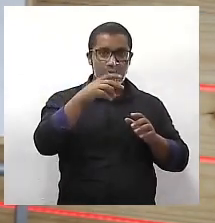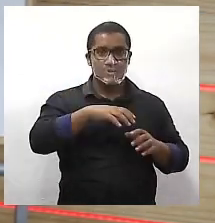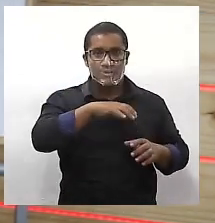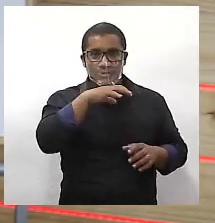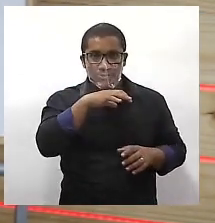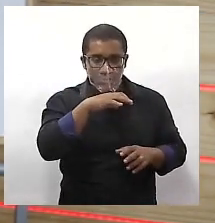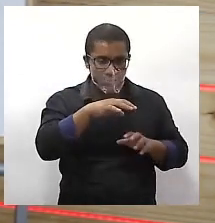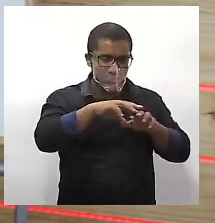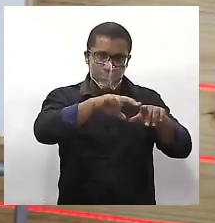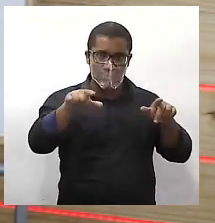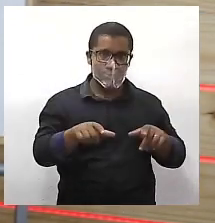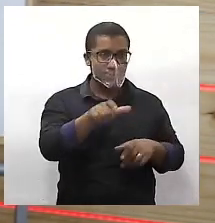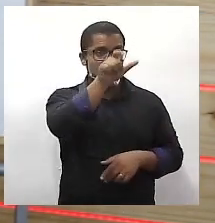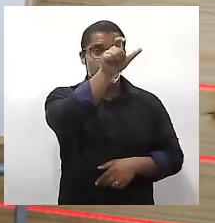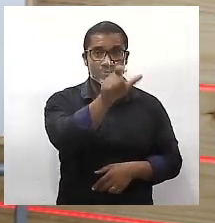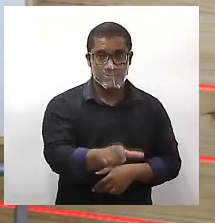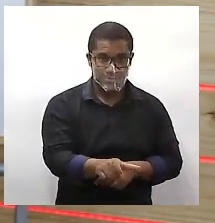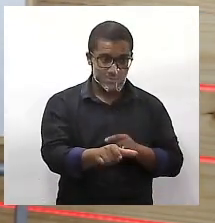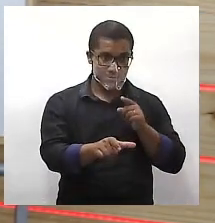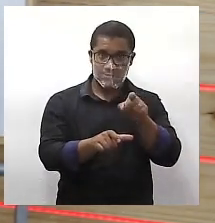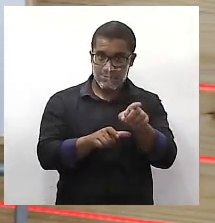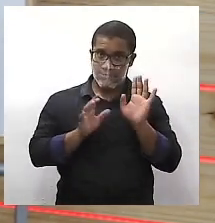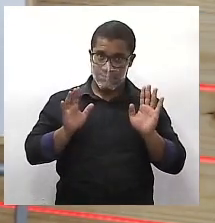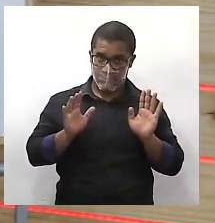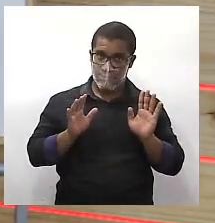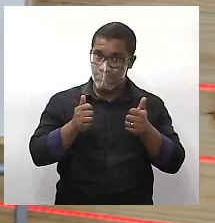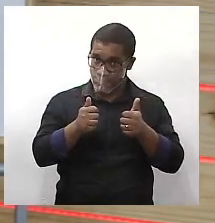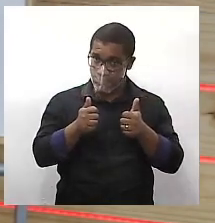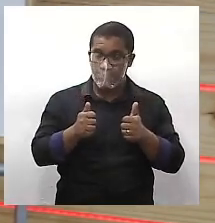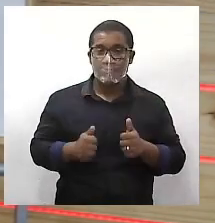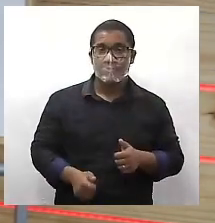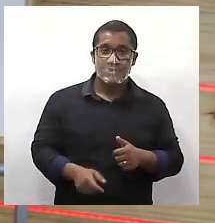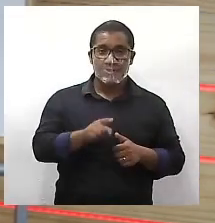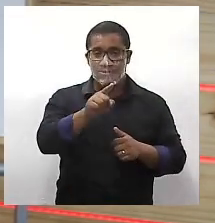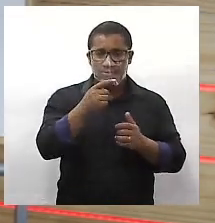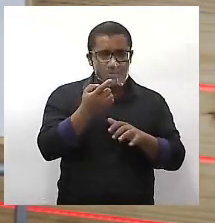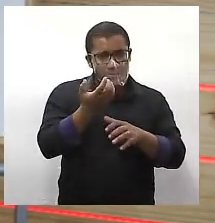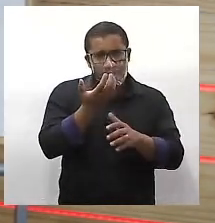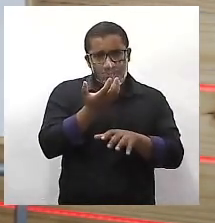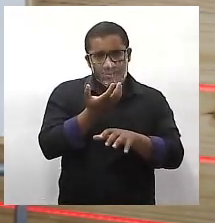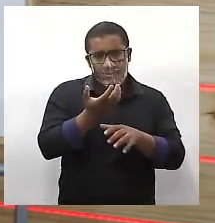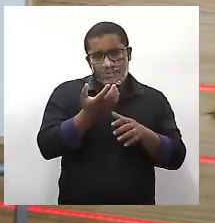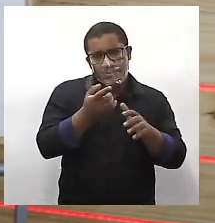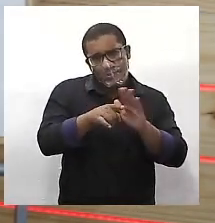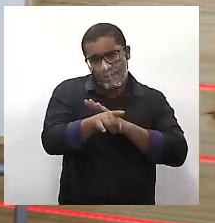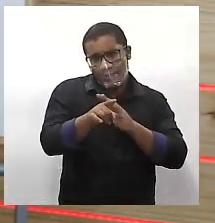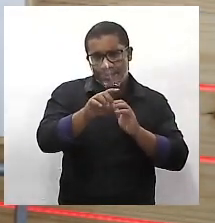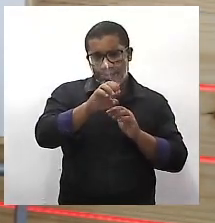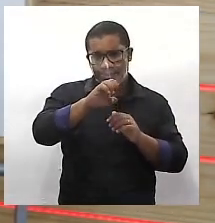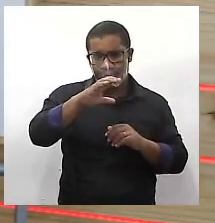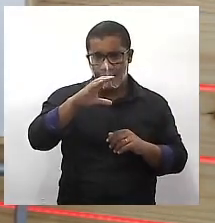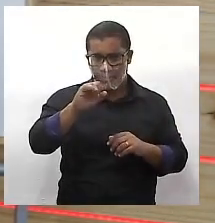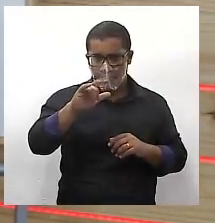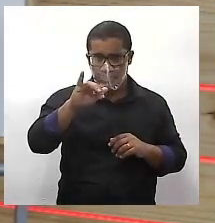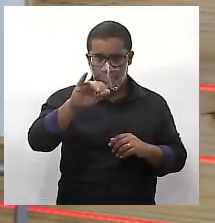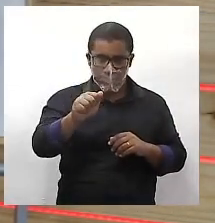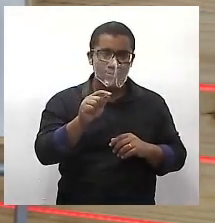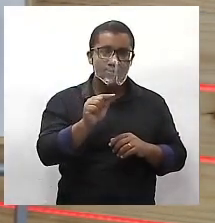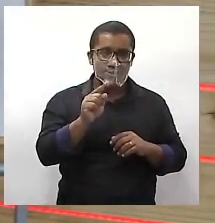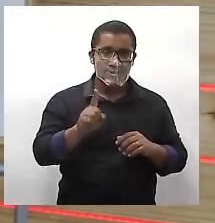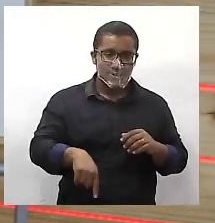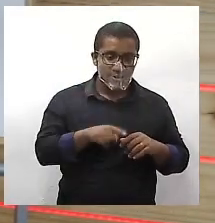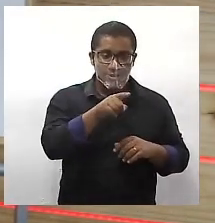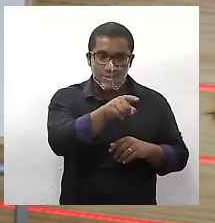Significa indivíduo. Em toda a questão de ecologia que vocês vão fazer por aí, que você pega assim, o espécime é